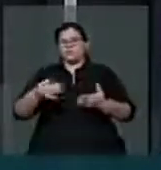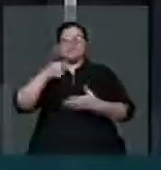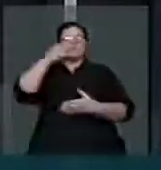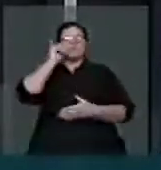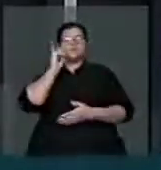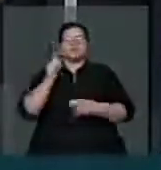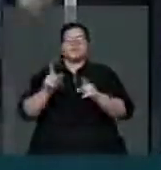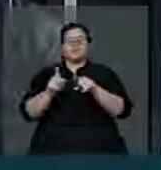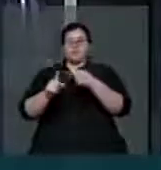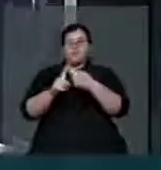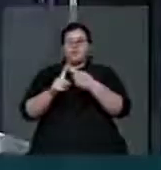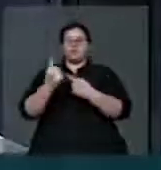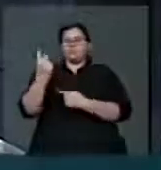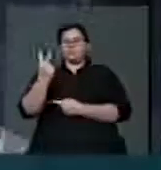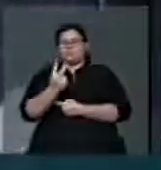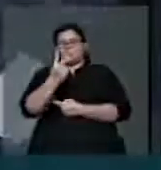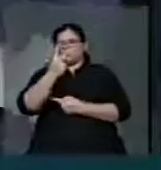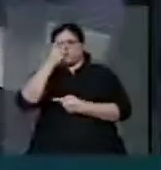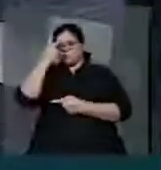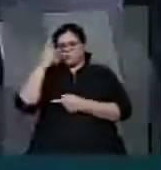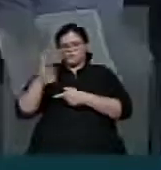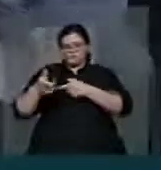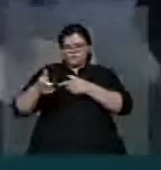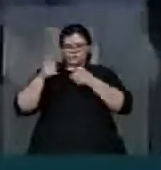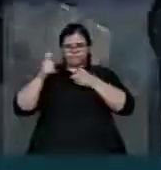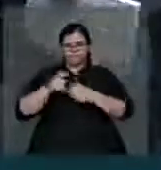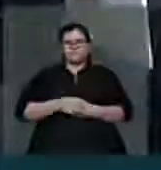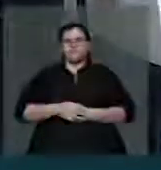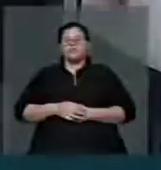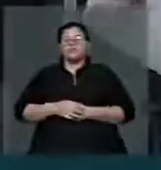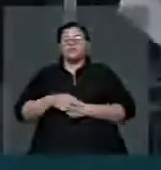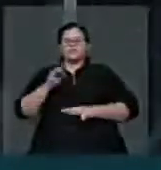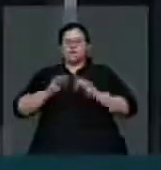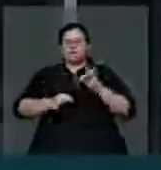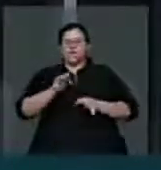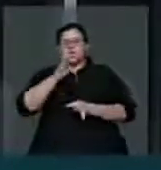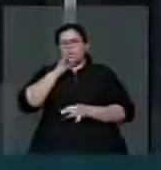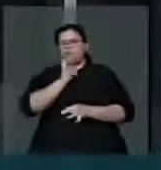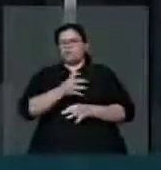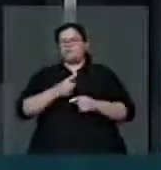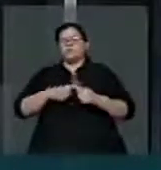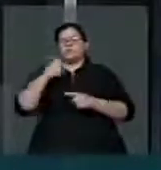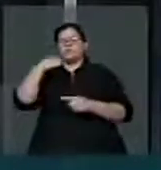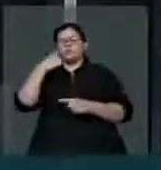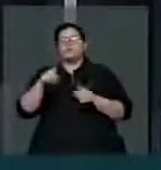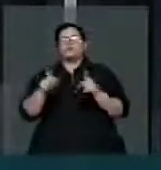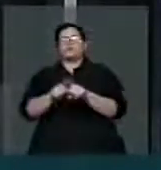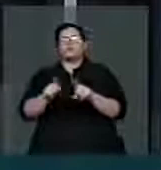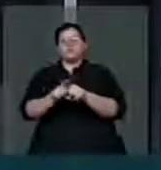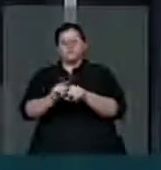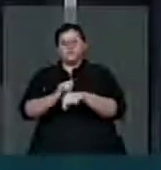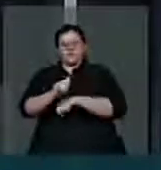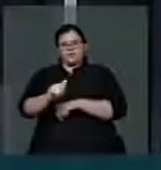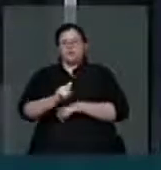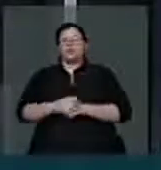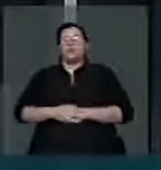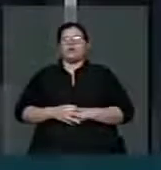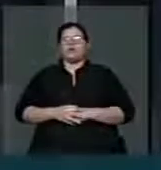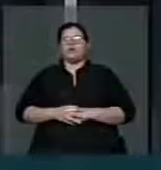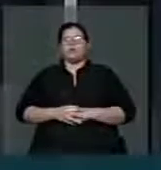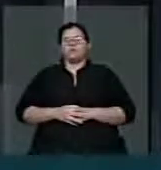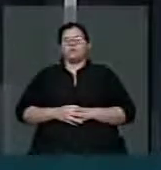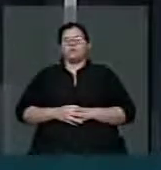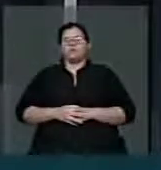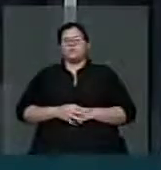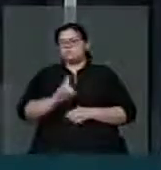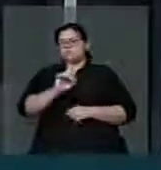dos 2 pistoleiros que seriam julgados também, cujos advogados também faltaram no dia, sem justificativa, e